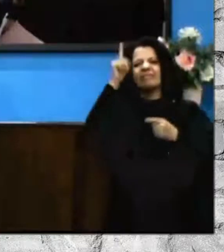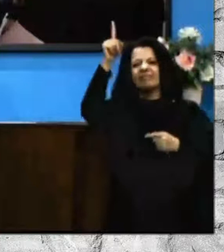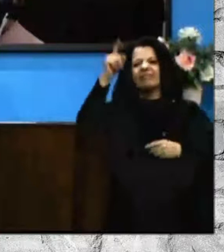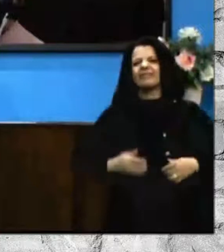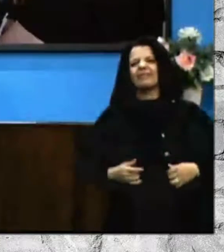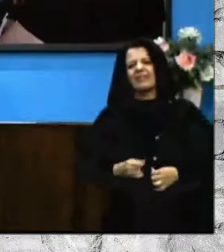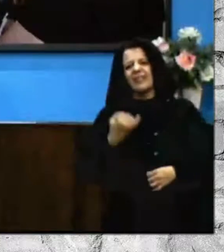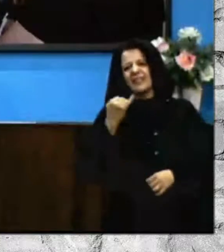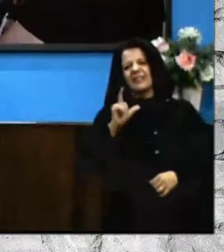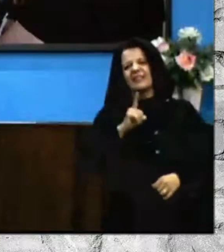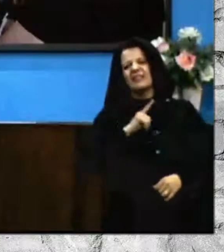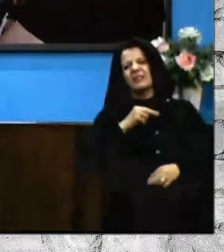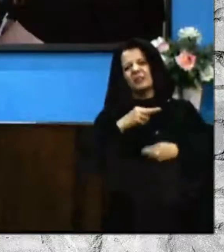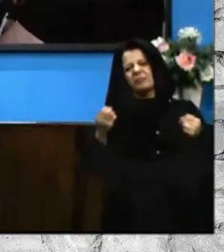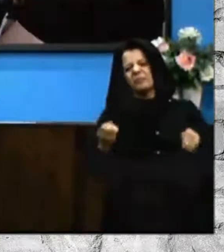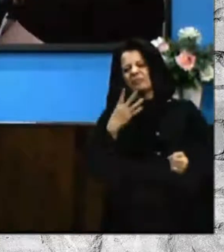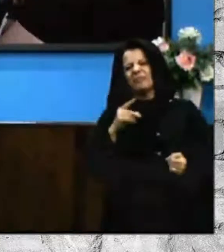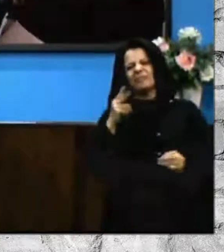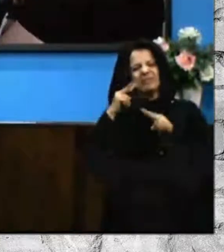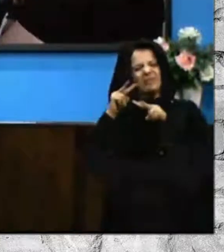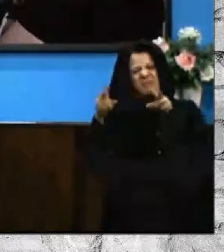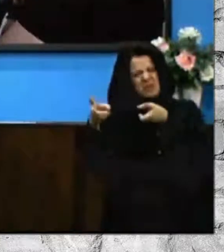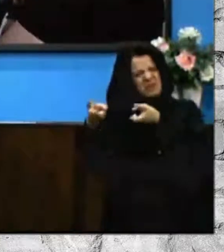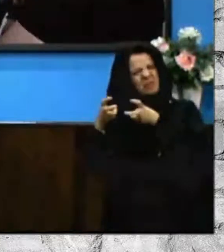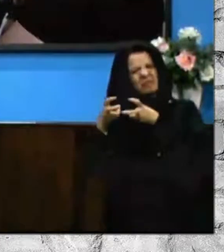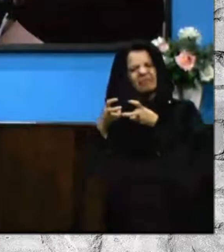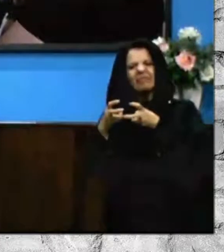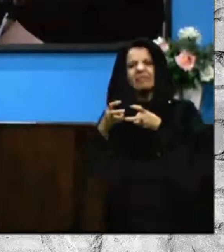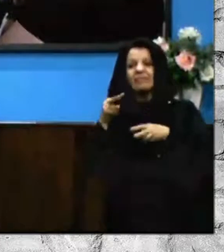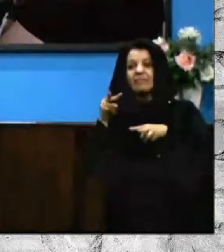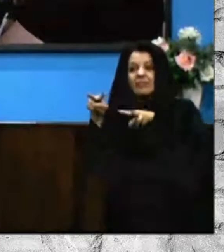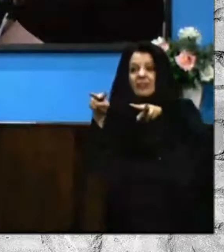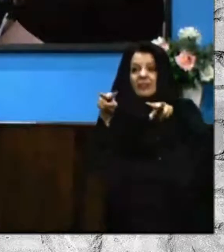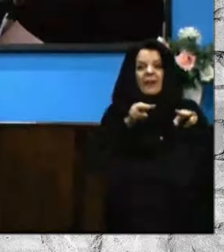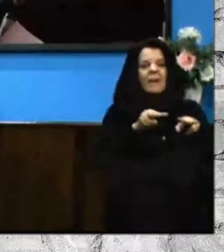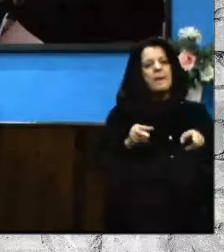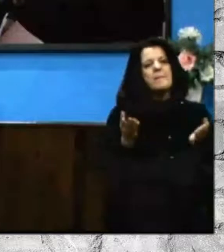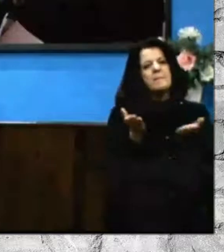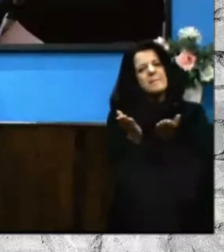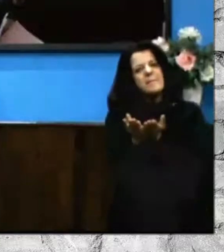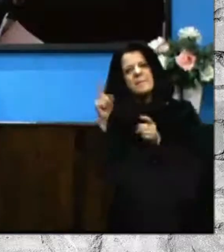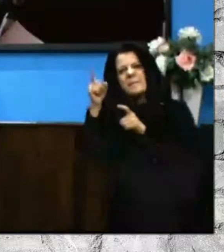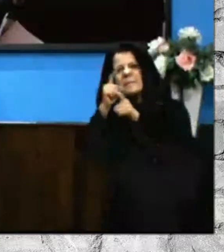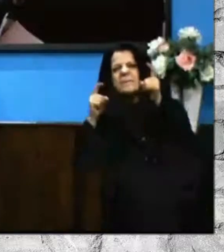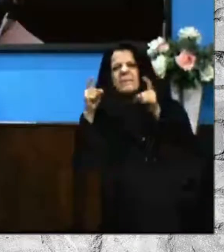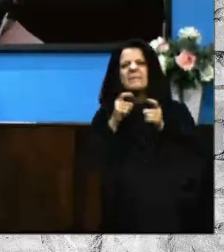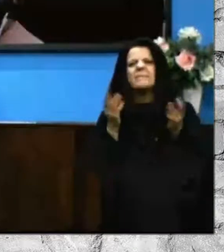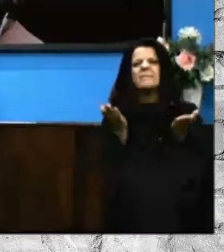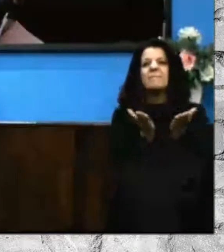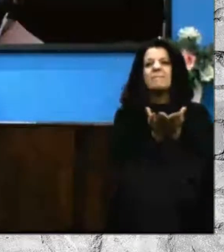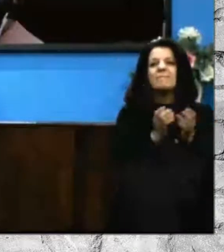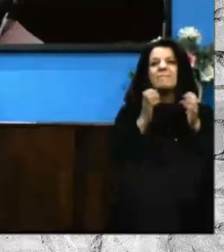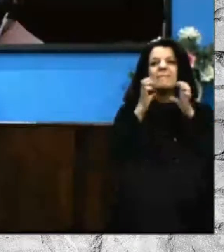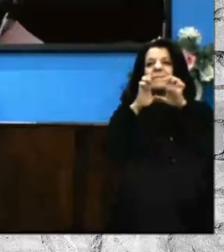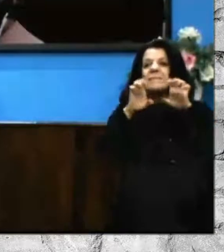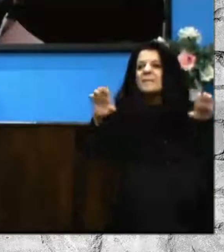se tem uma coisa boa que eu tenho visto esses dias, é a preocupação de muitos irmãos com outros irmãos, com o evangelho, com o cuidado.